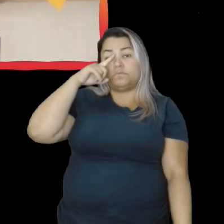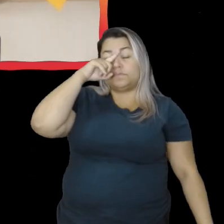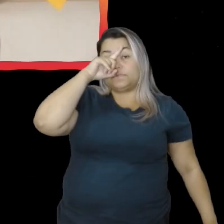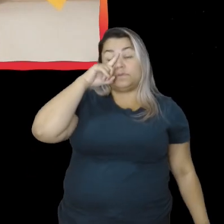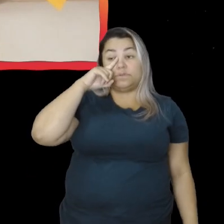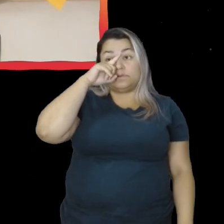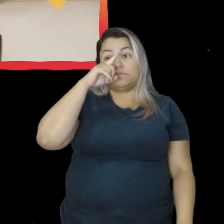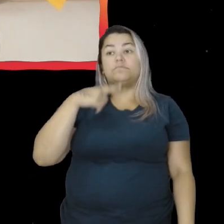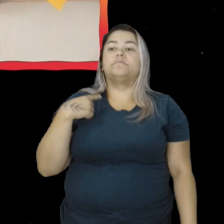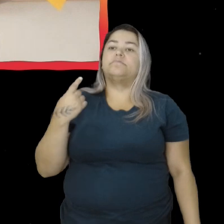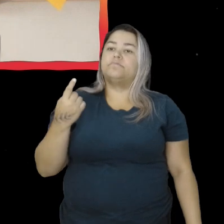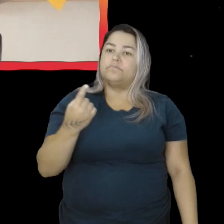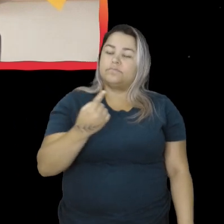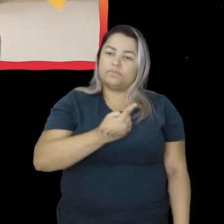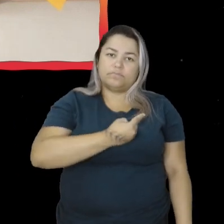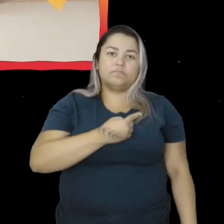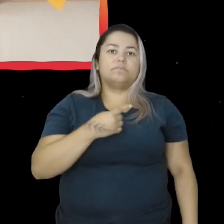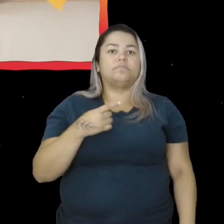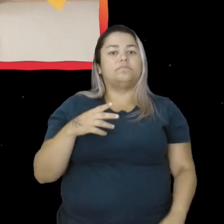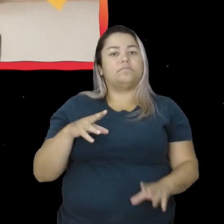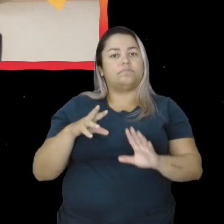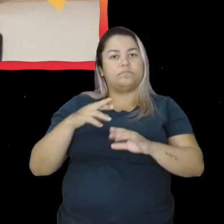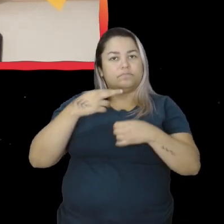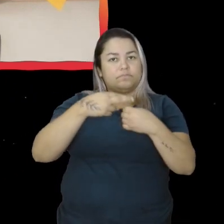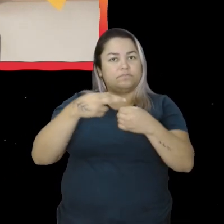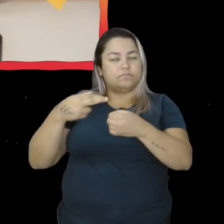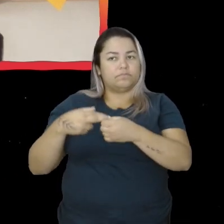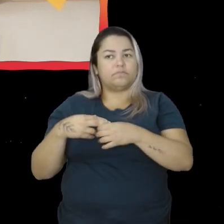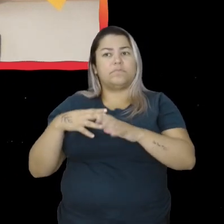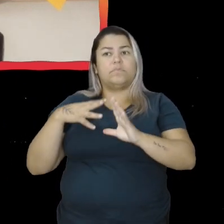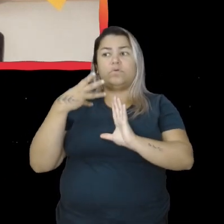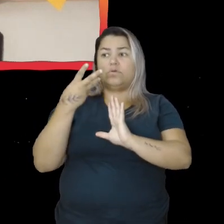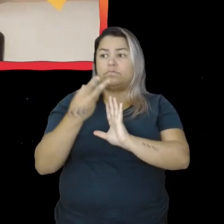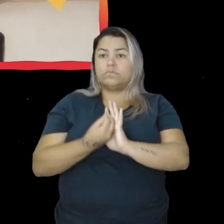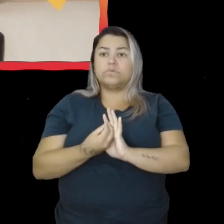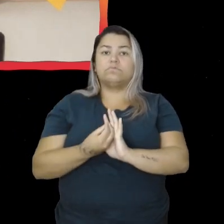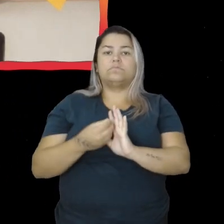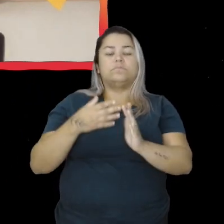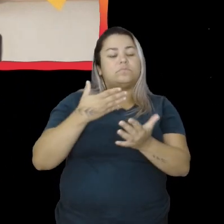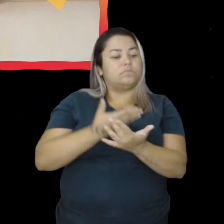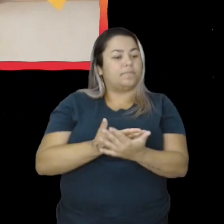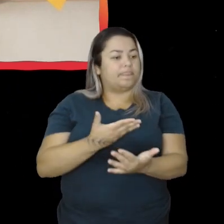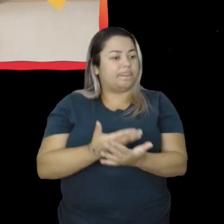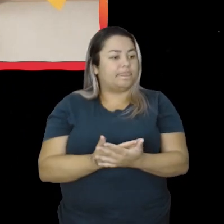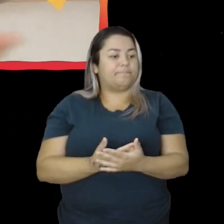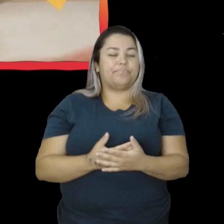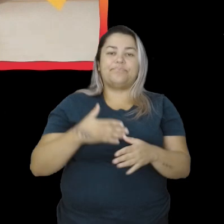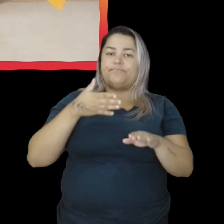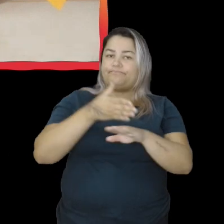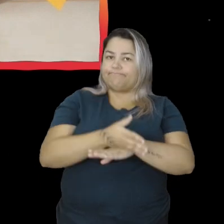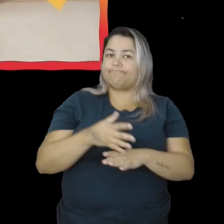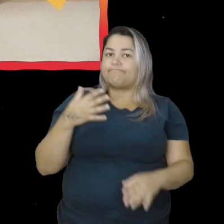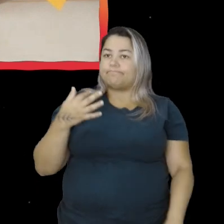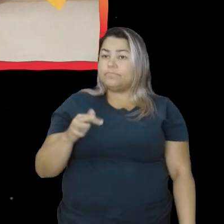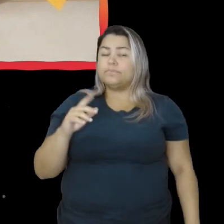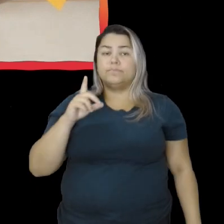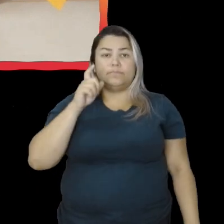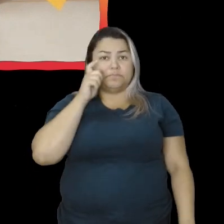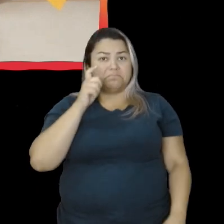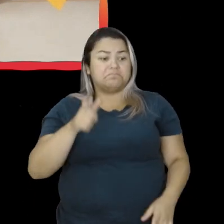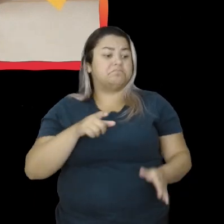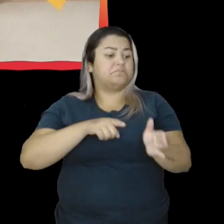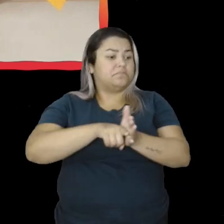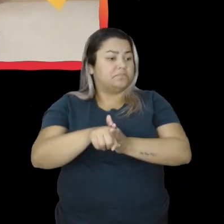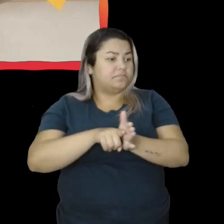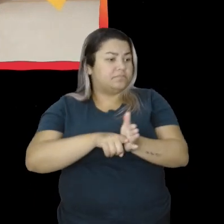A gente que é da região amazônica e eu estudo isso, né, desde que entrei na faculdade, é minha área de interesse de pesquisa,